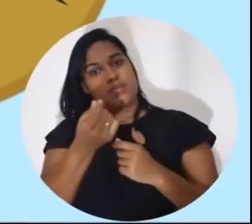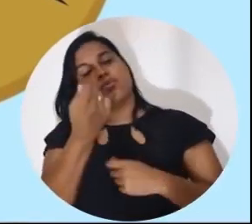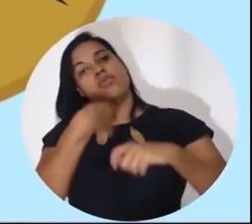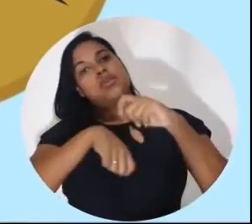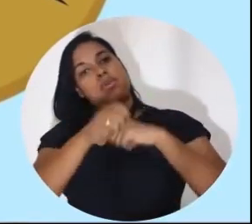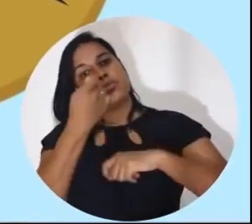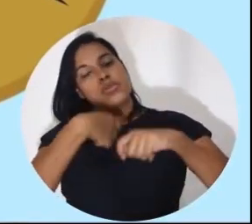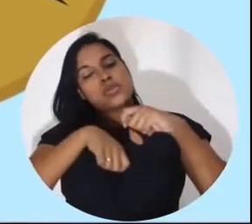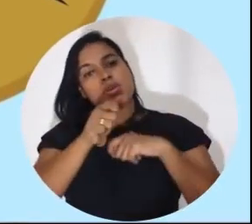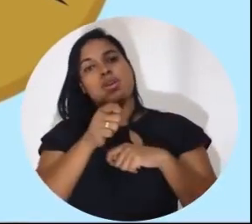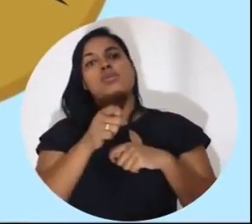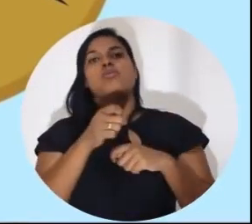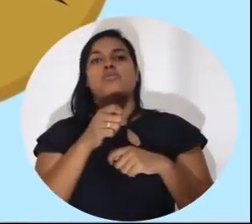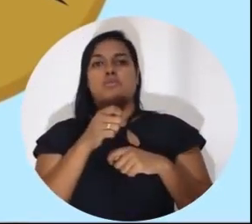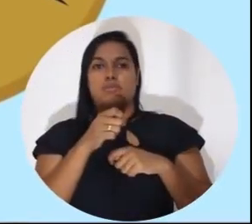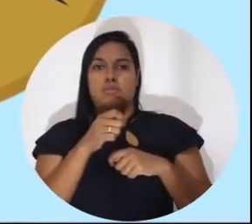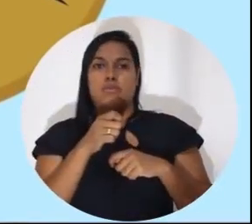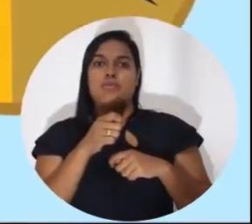capital